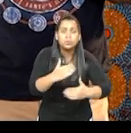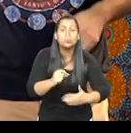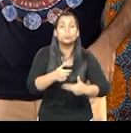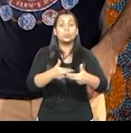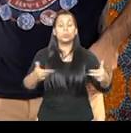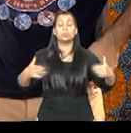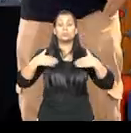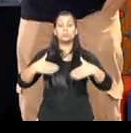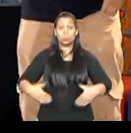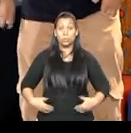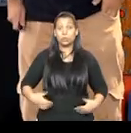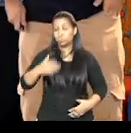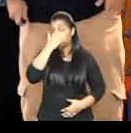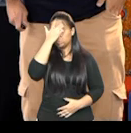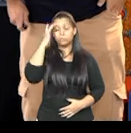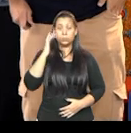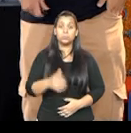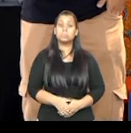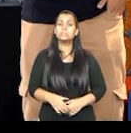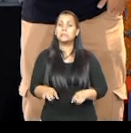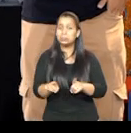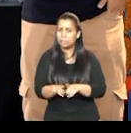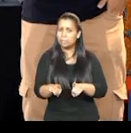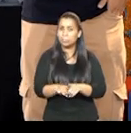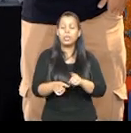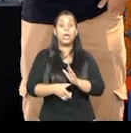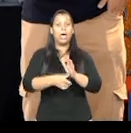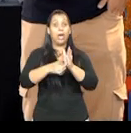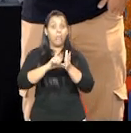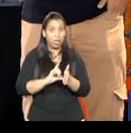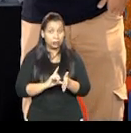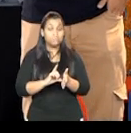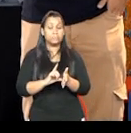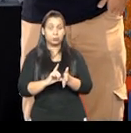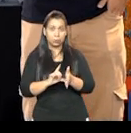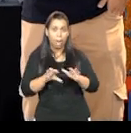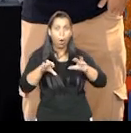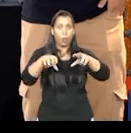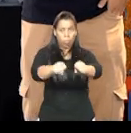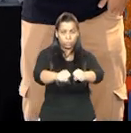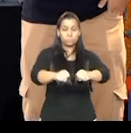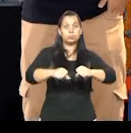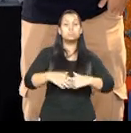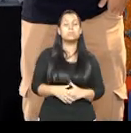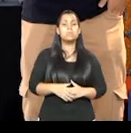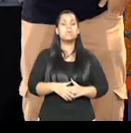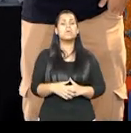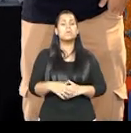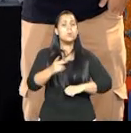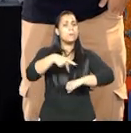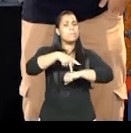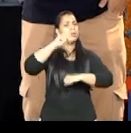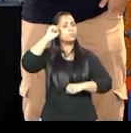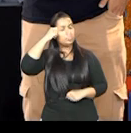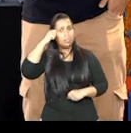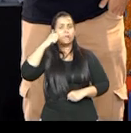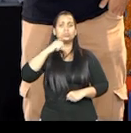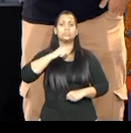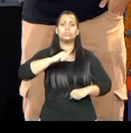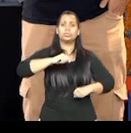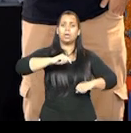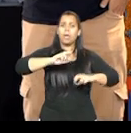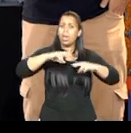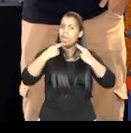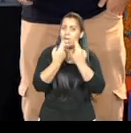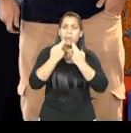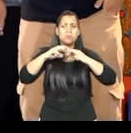humano. Além disso, antes da colonização, a África possuía vários tipos de reinos e